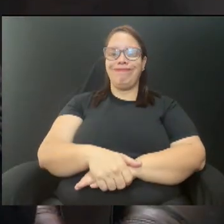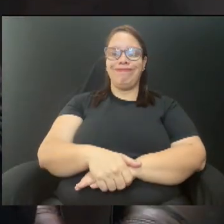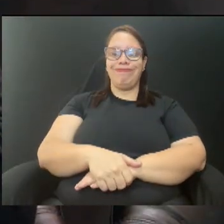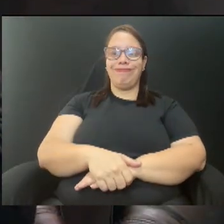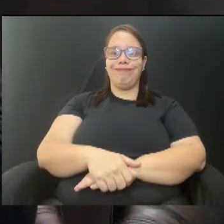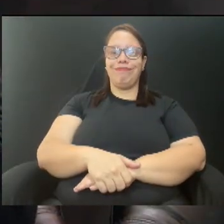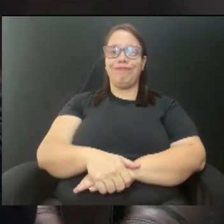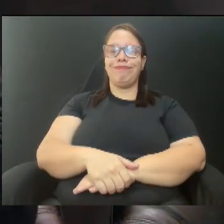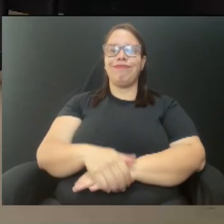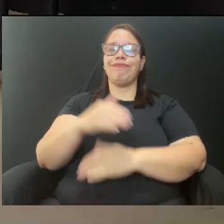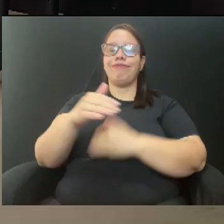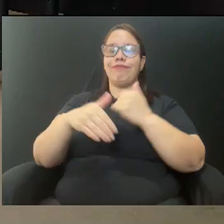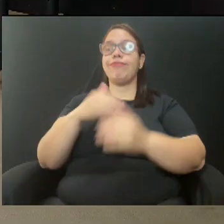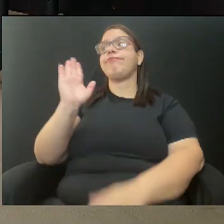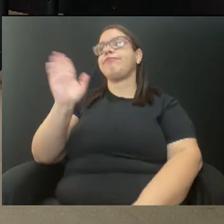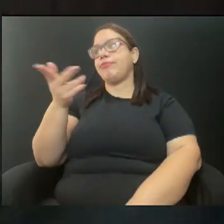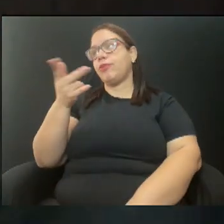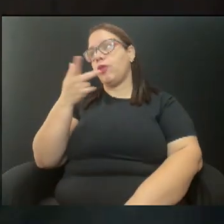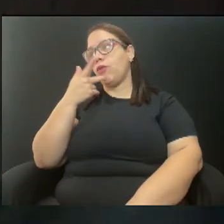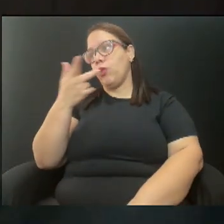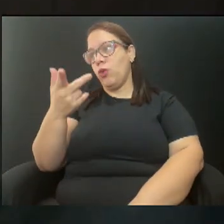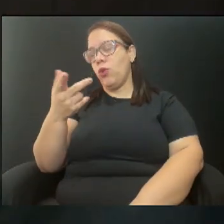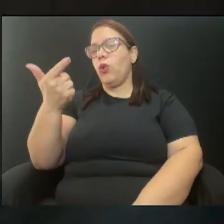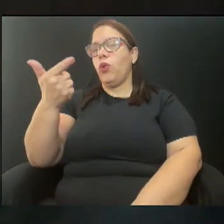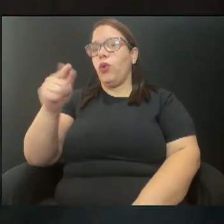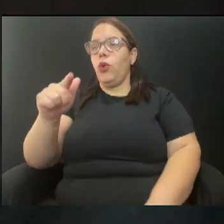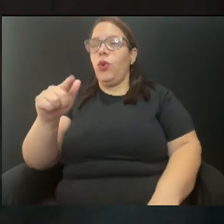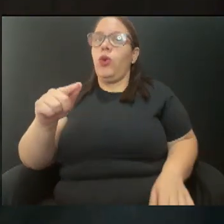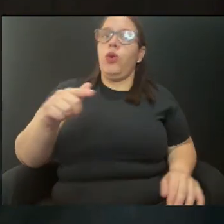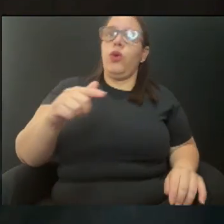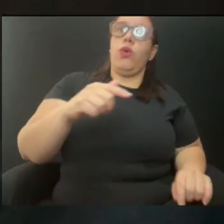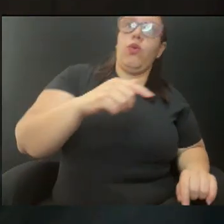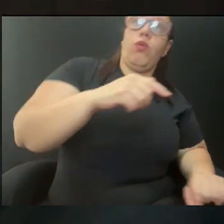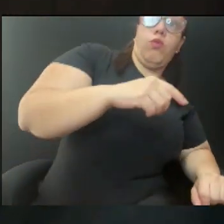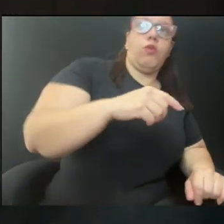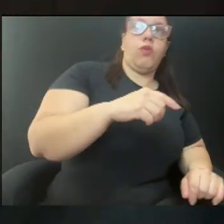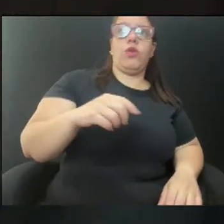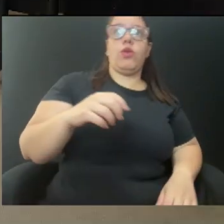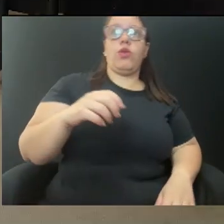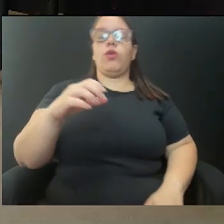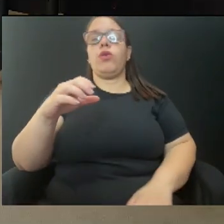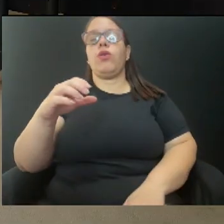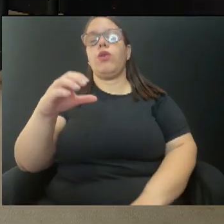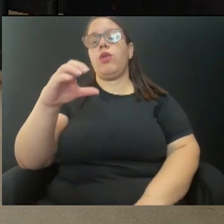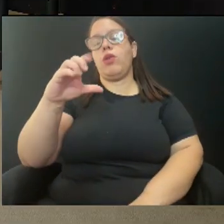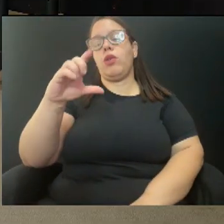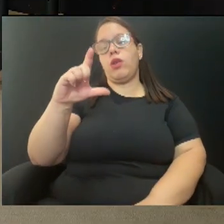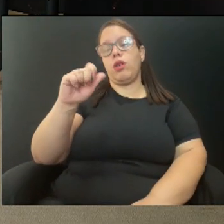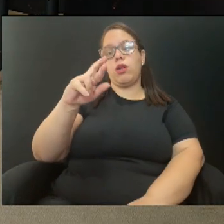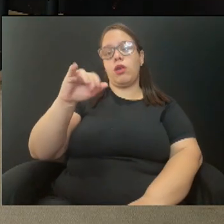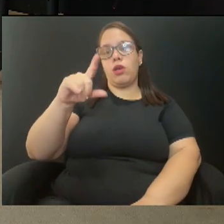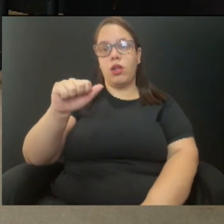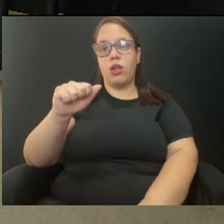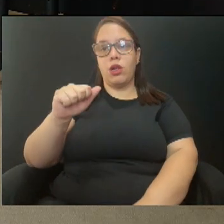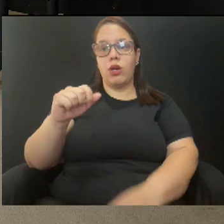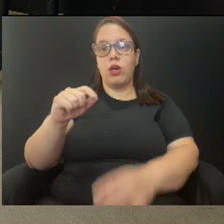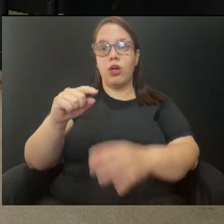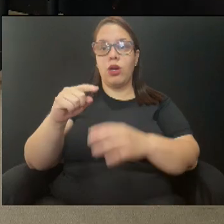a pouco a gente fala então de novo. Agora eu dou as boas-vindas à Cláudia. A gente lembra aí, doutora, que a CLT foi